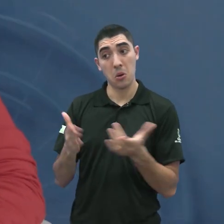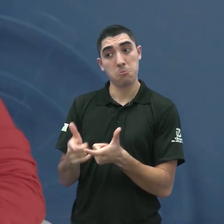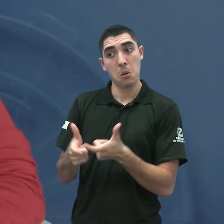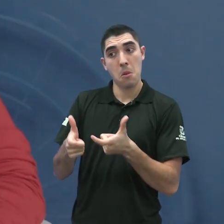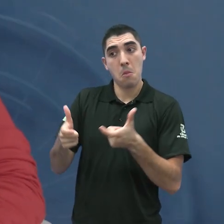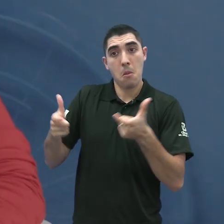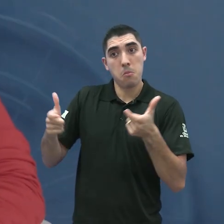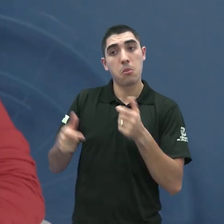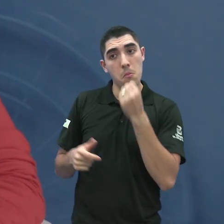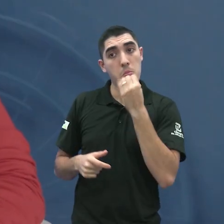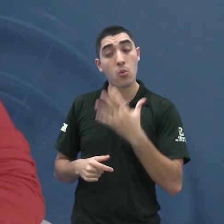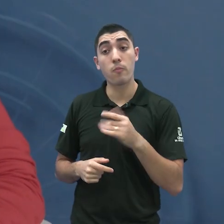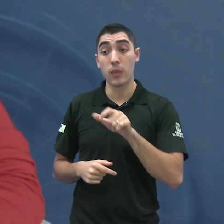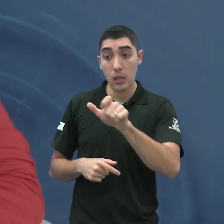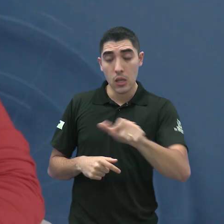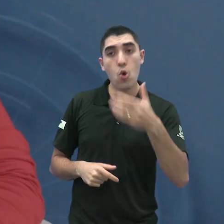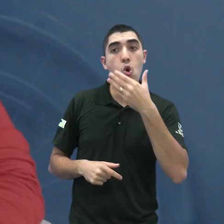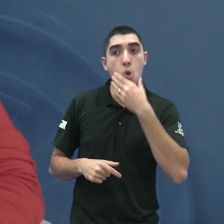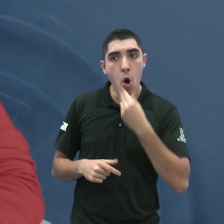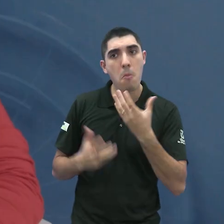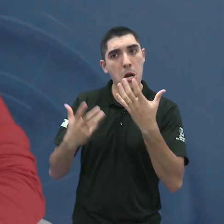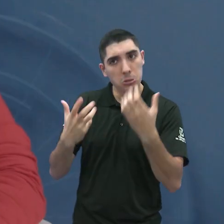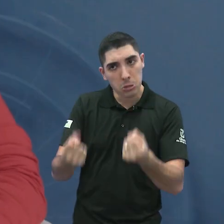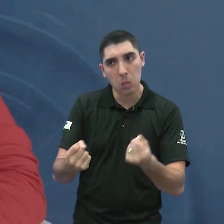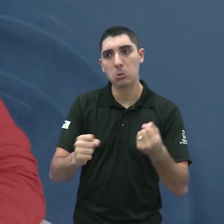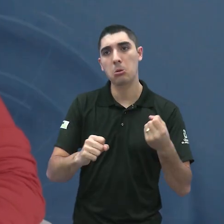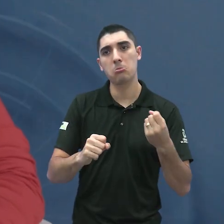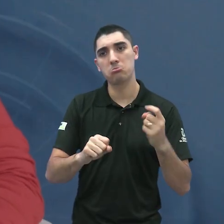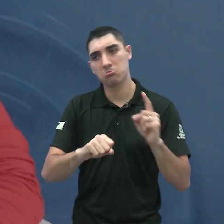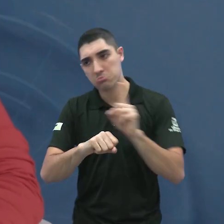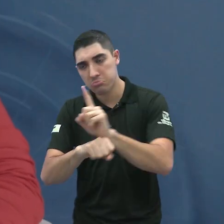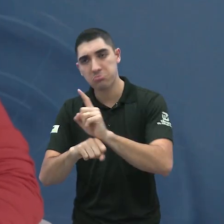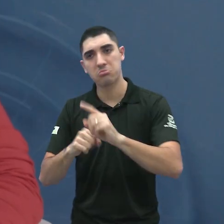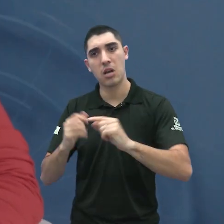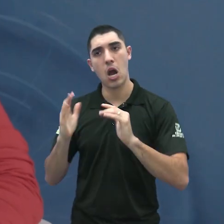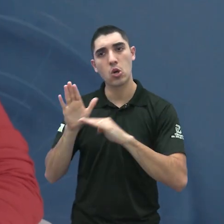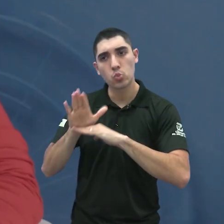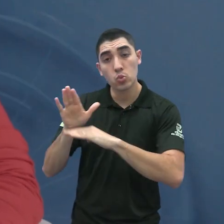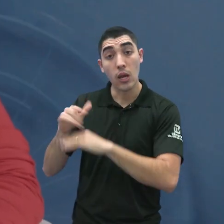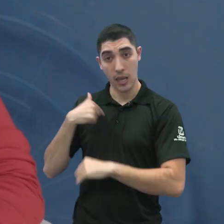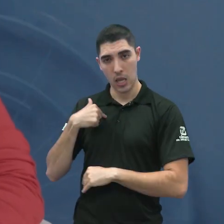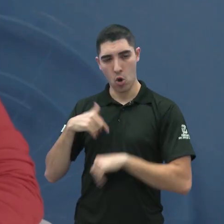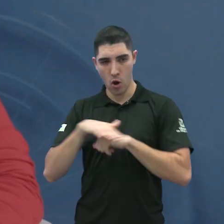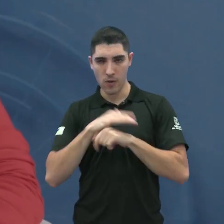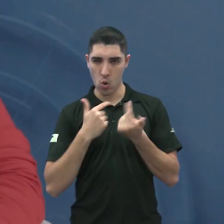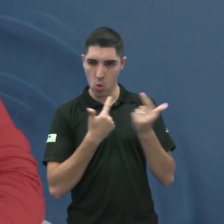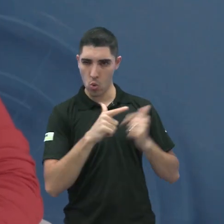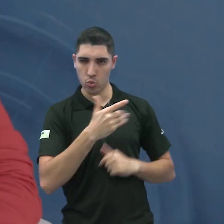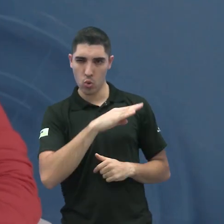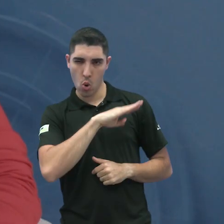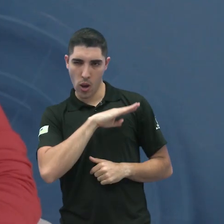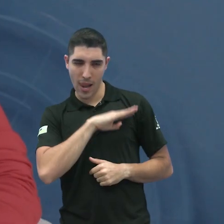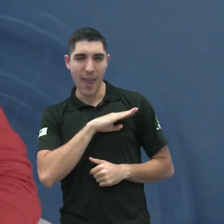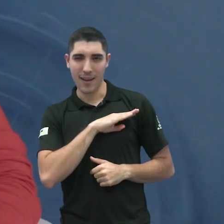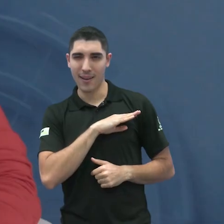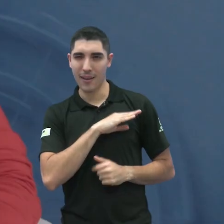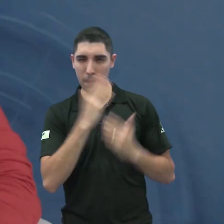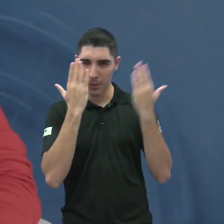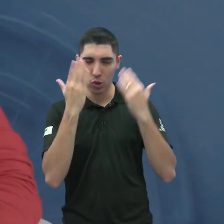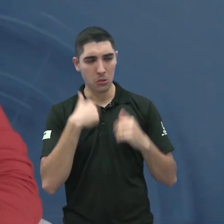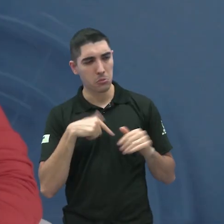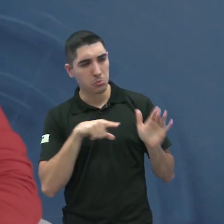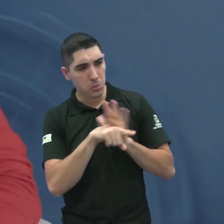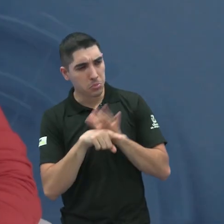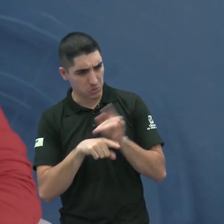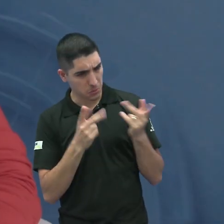Então, esse movimento está sendo bem significativo, os homens procurando mais ajuda, e com colegas também, psicólogas,